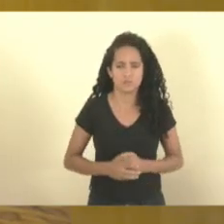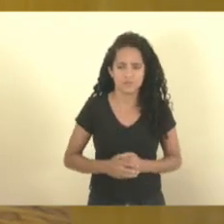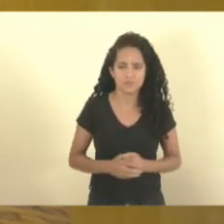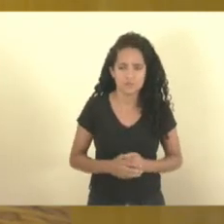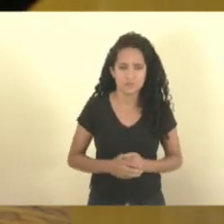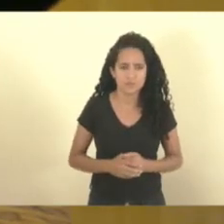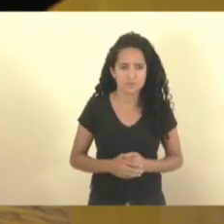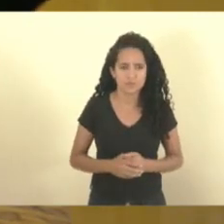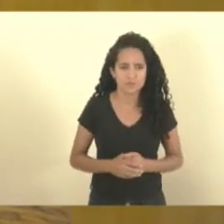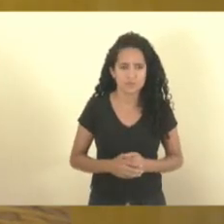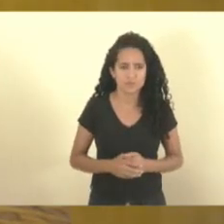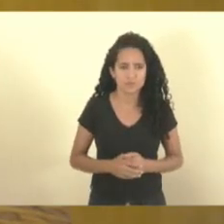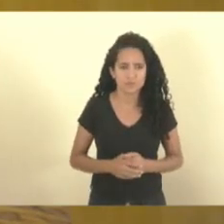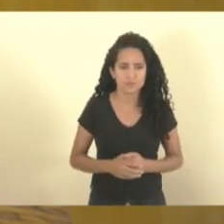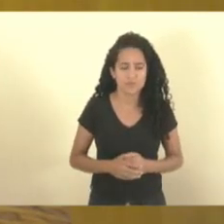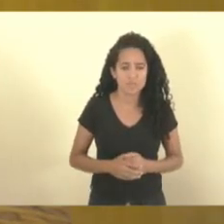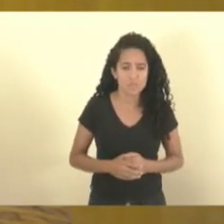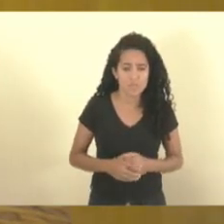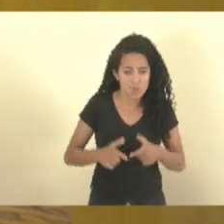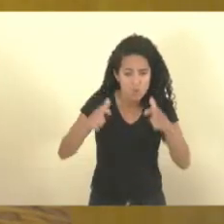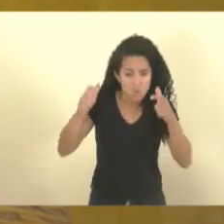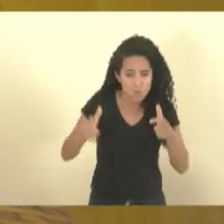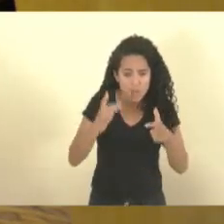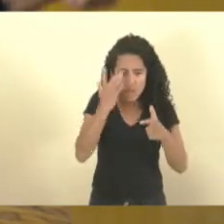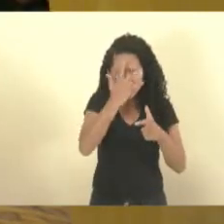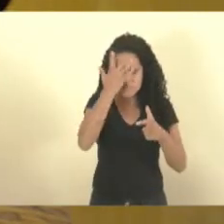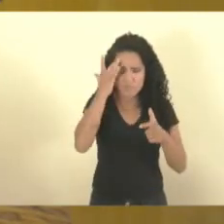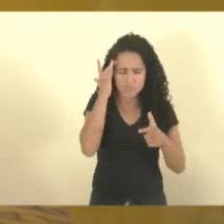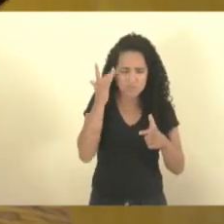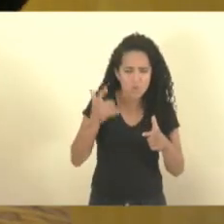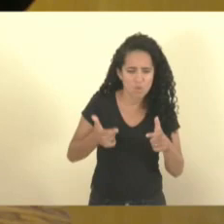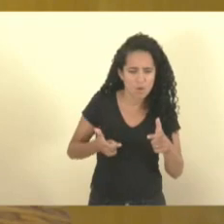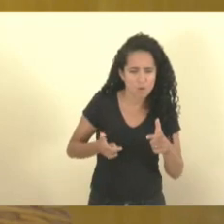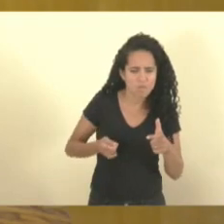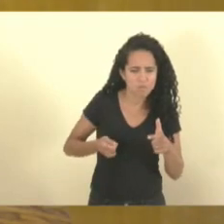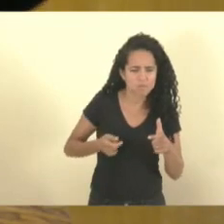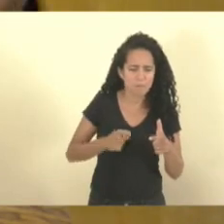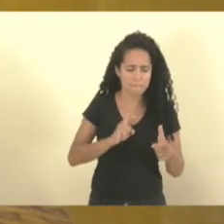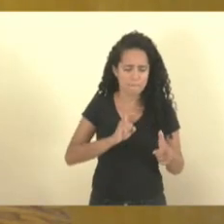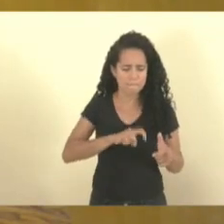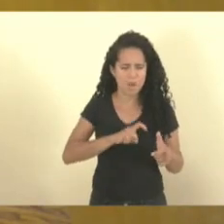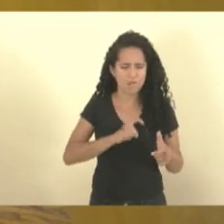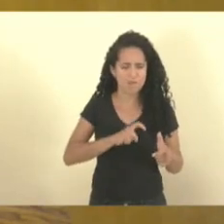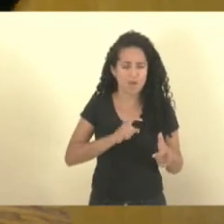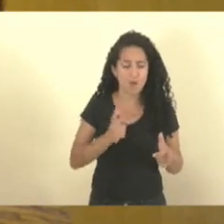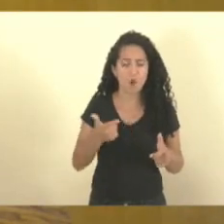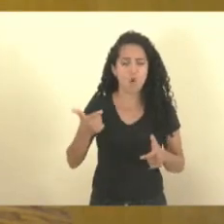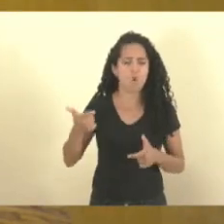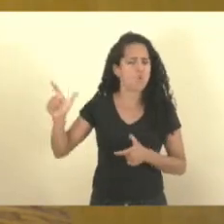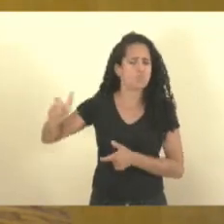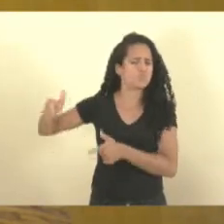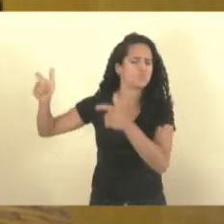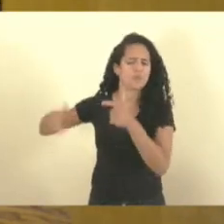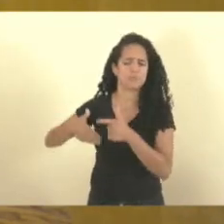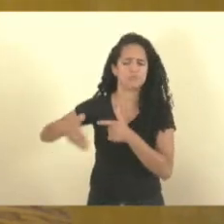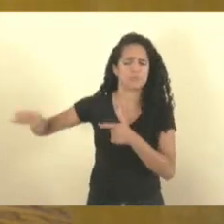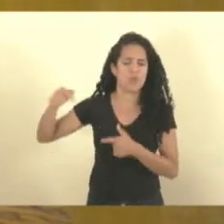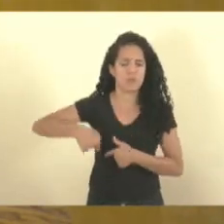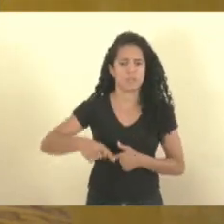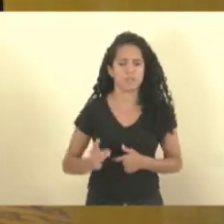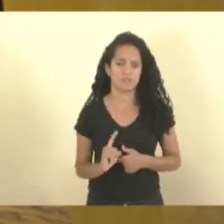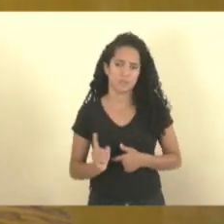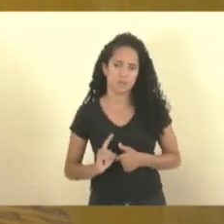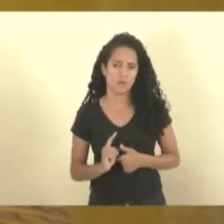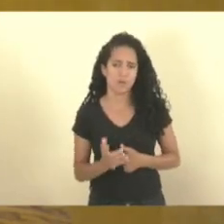Lugar de pilantra é em outro lugar. A verdade é isso, é pilantragem, molecagem. É o cara que quer usar